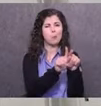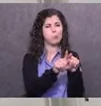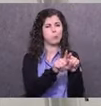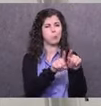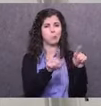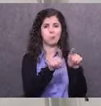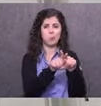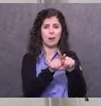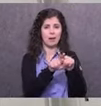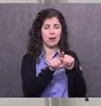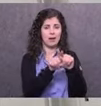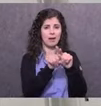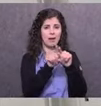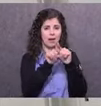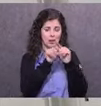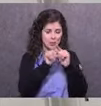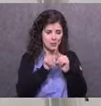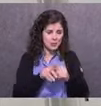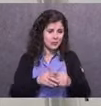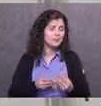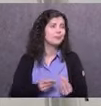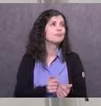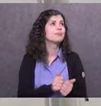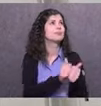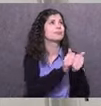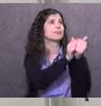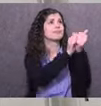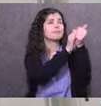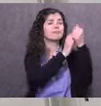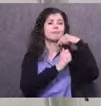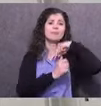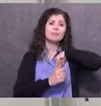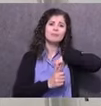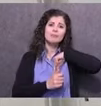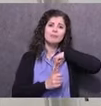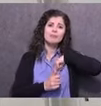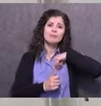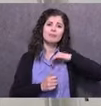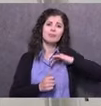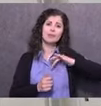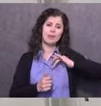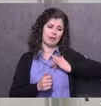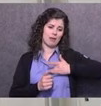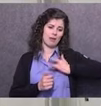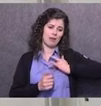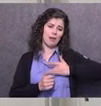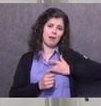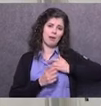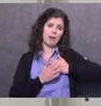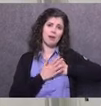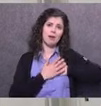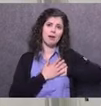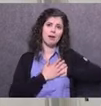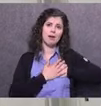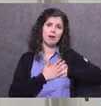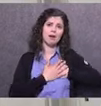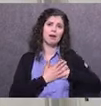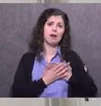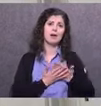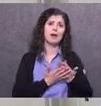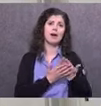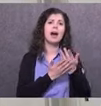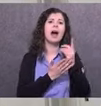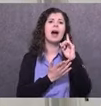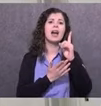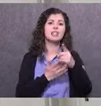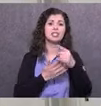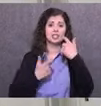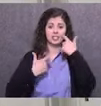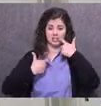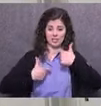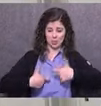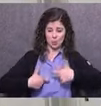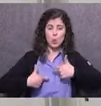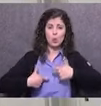em si mesmo, com amor e doação, as chagas